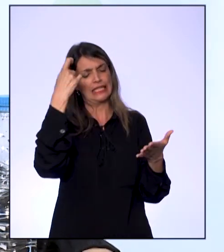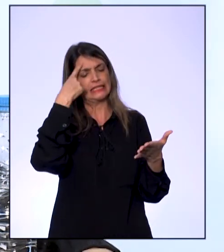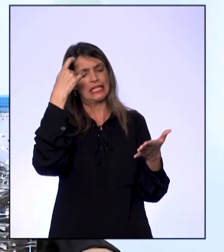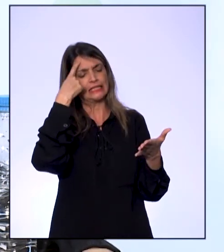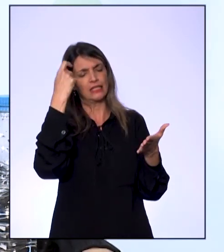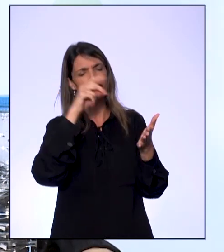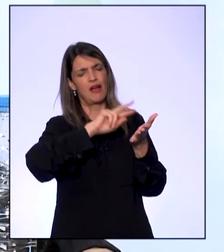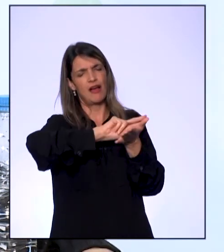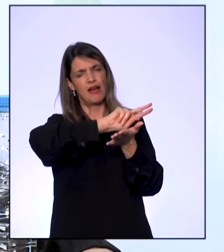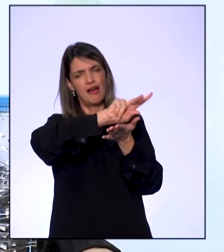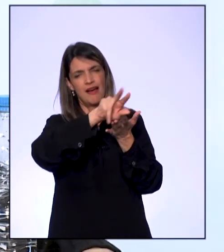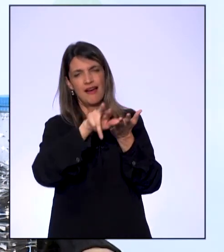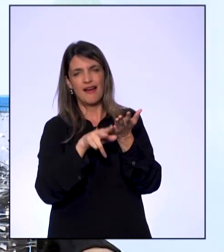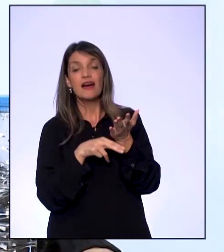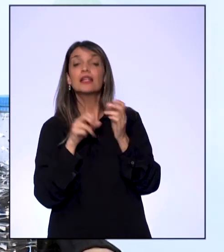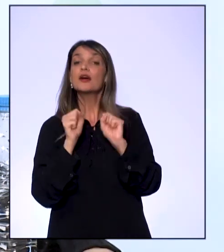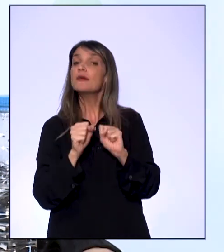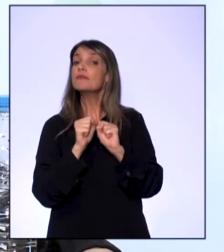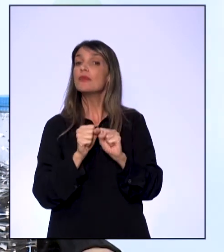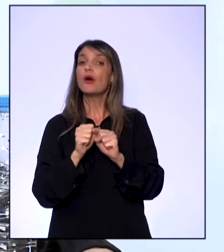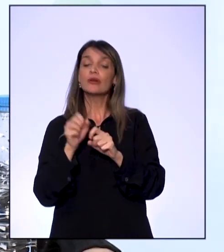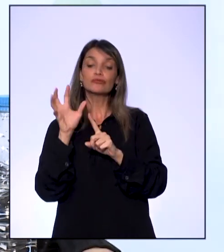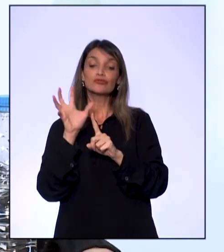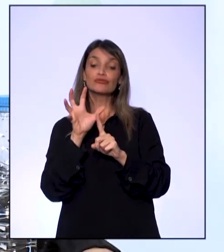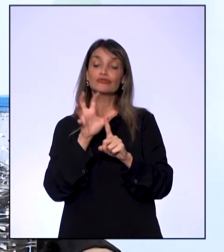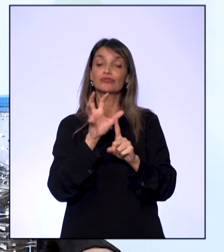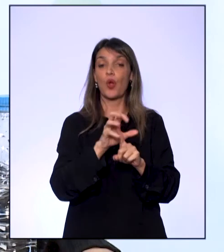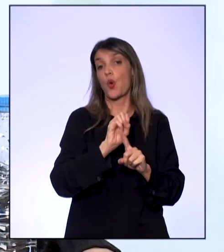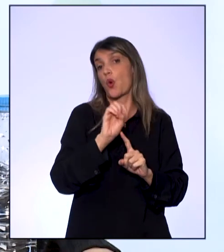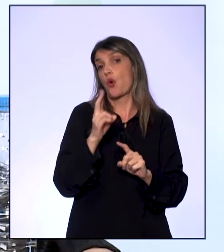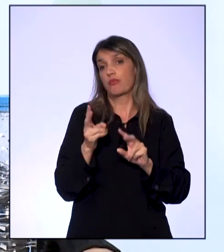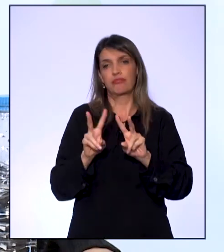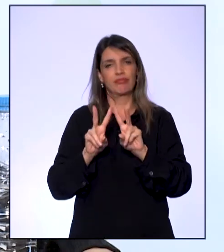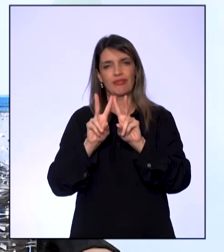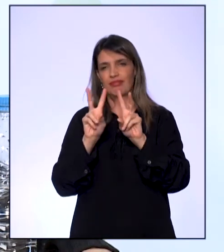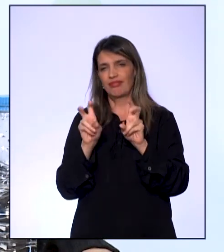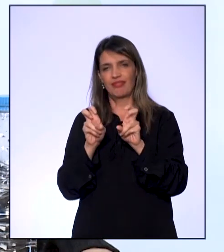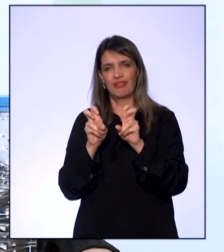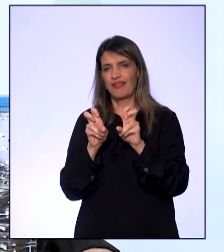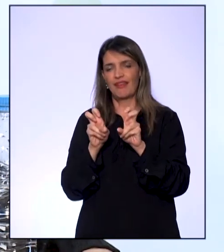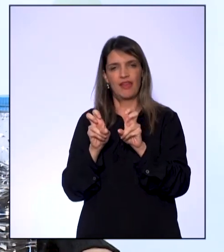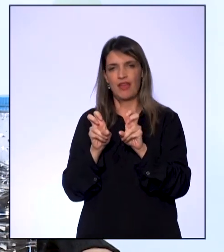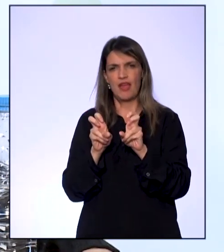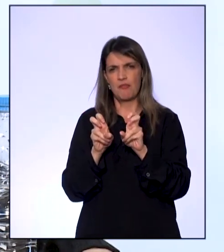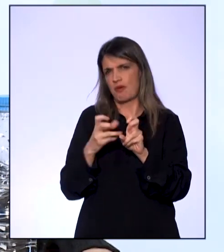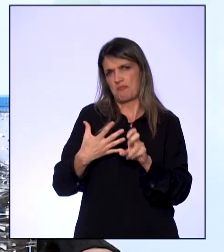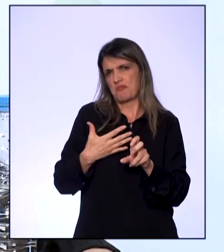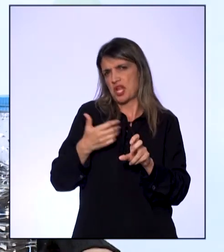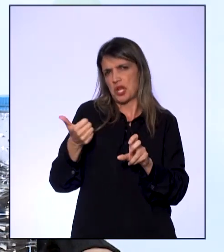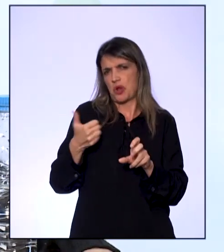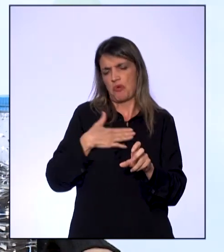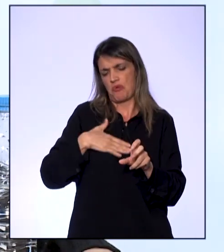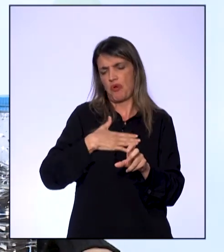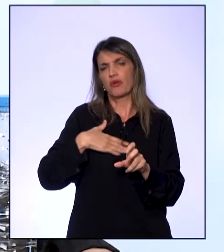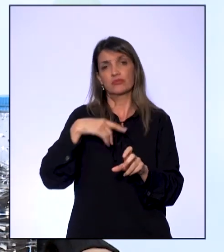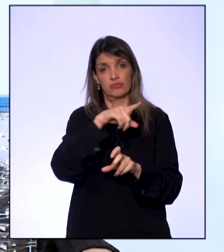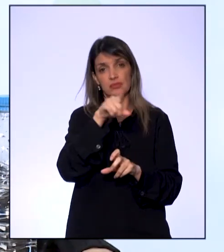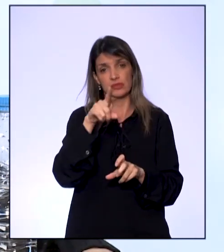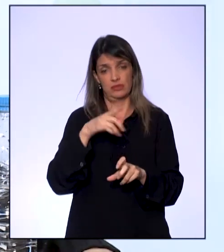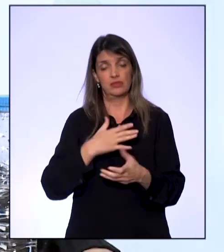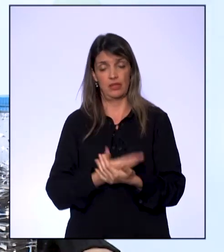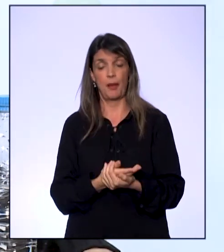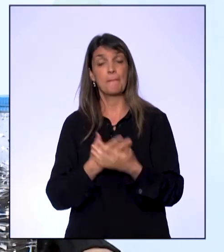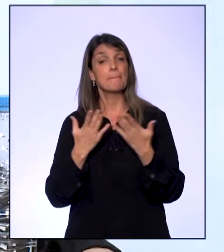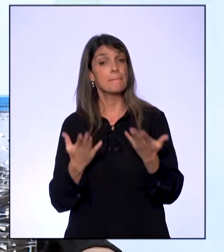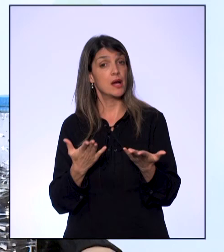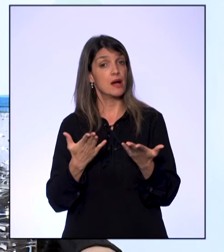temas. Vocês podem pegar essa da questão do influencer ou escolher um tema que seja mais propício para vocês, mais agradável para vocês. Mas a ideia é que